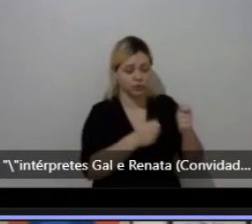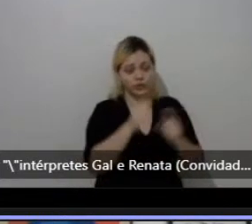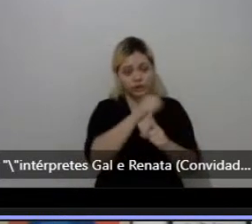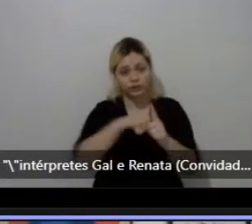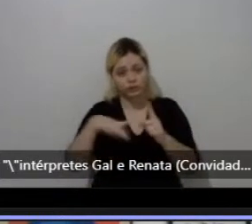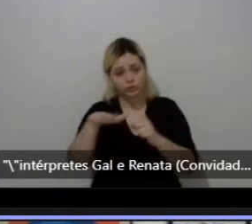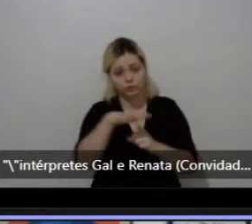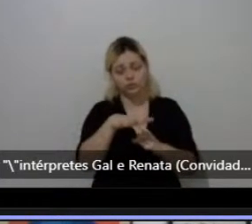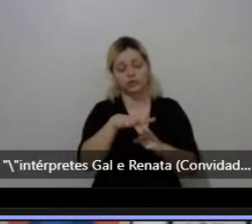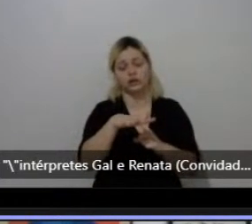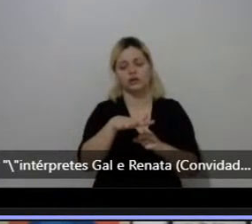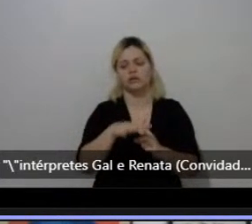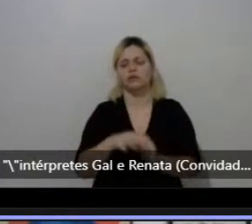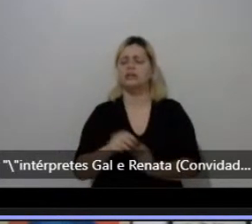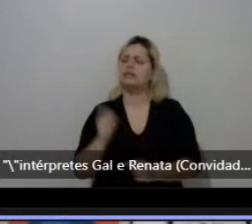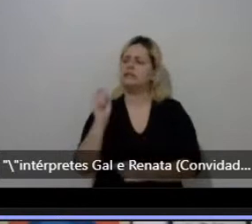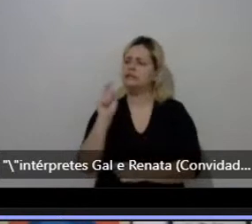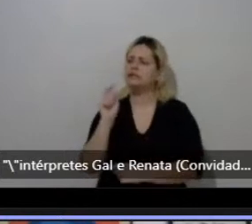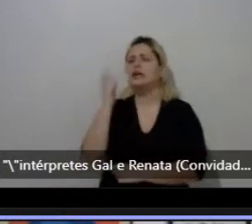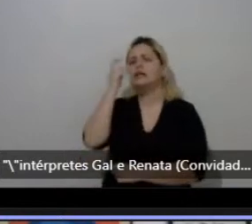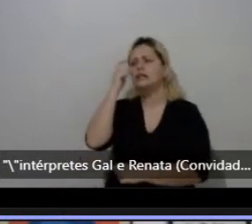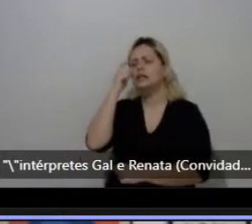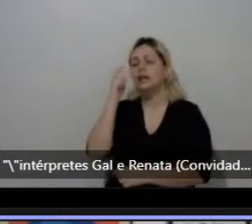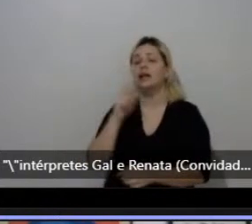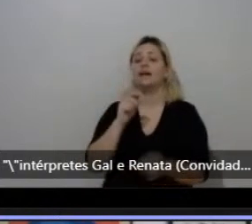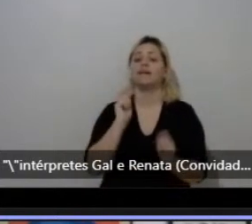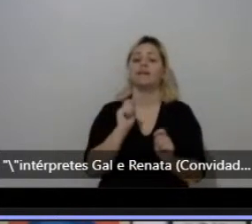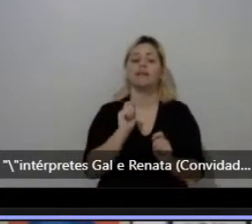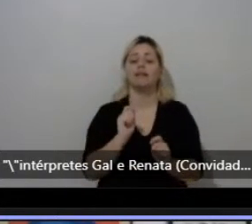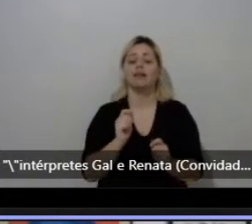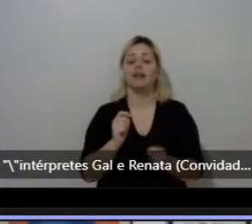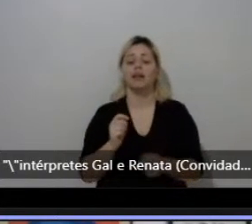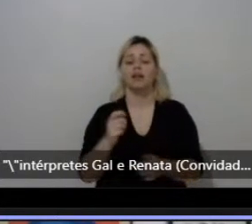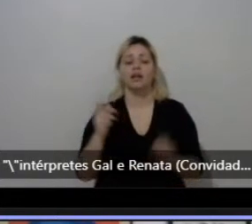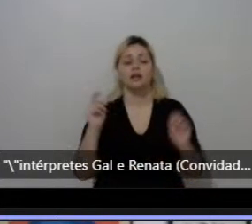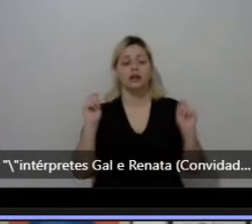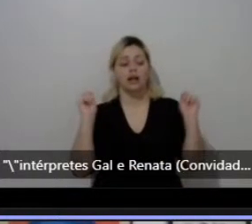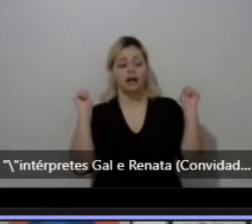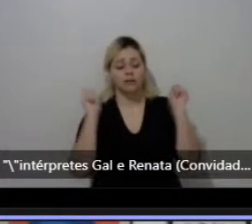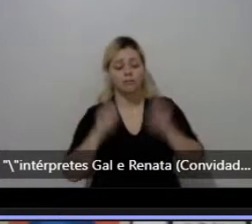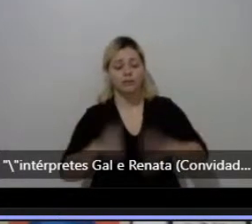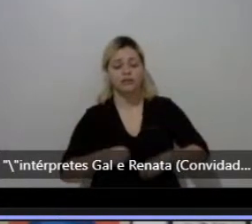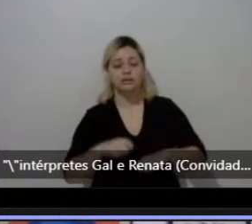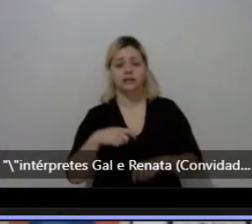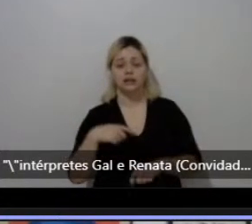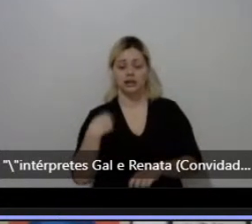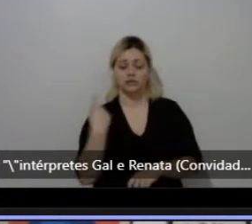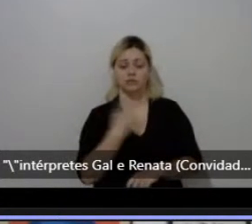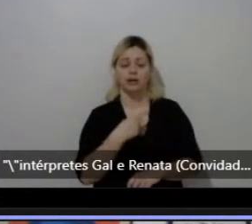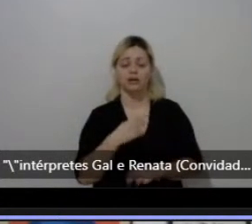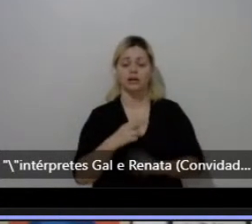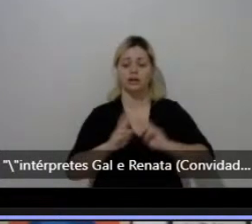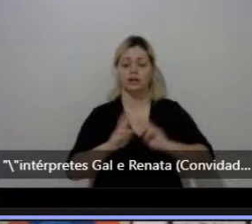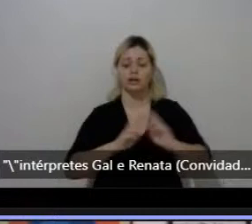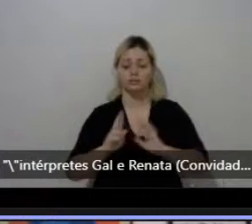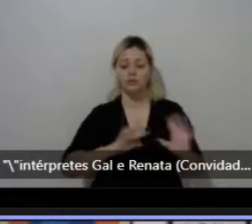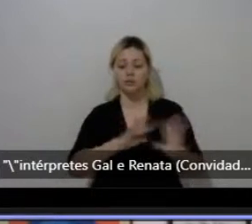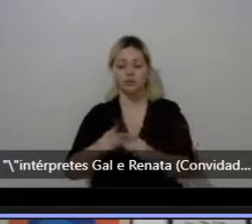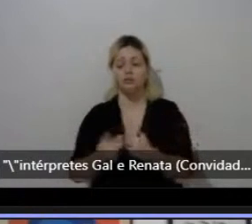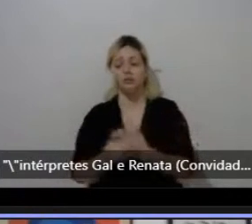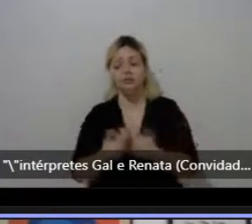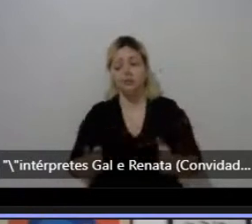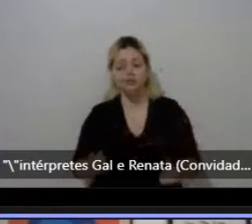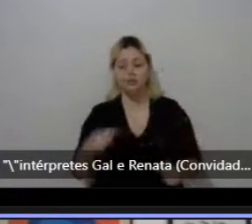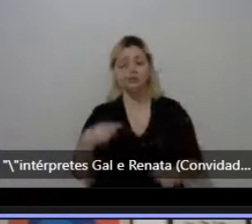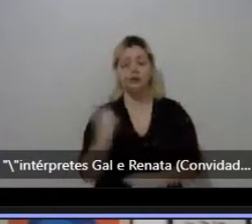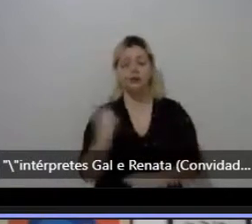Cidade, será que ela corresponde às necessidades que a gente tem hoje? Estou falando isso muito, muito ligado a uma dimensão que a gente vê, né?